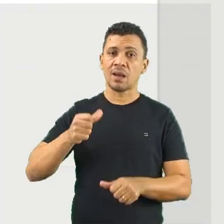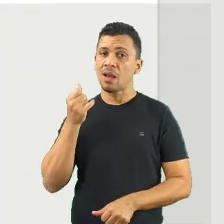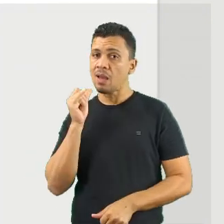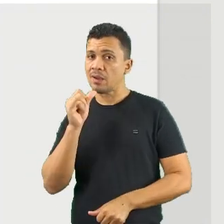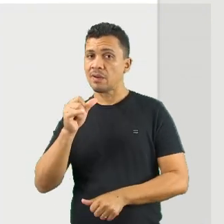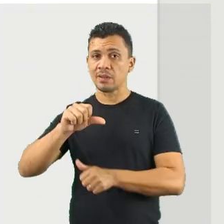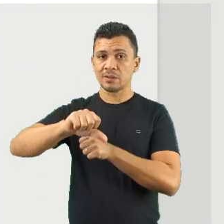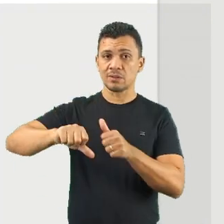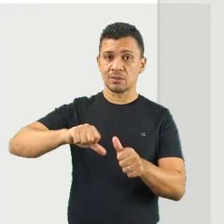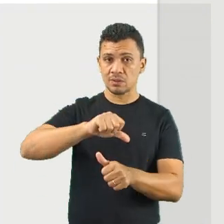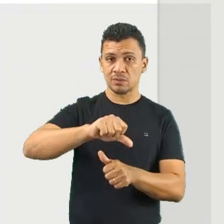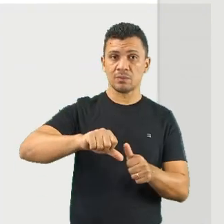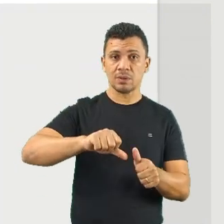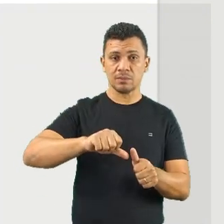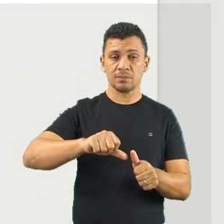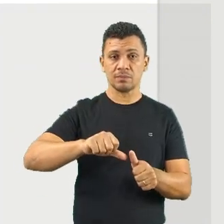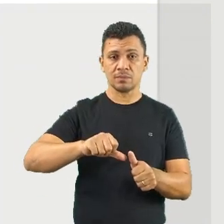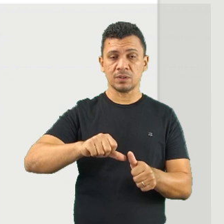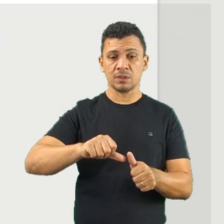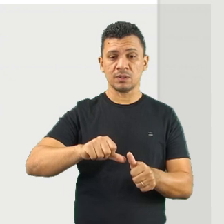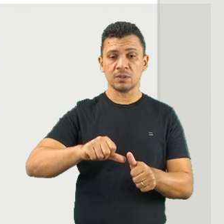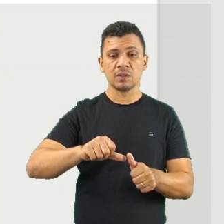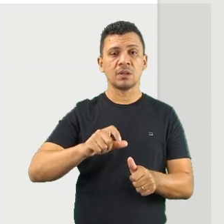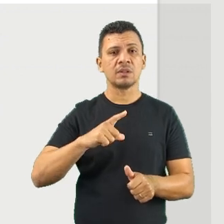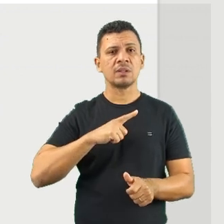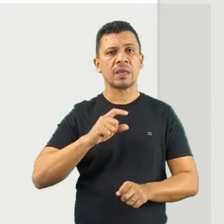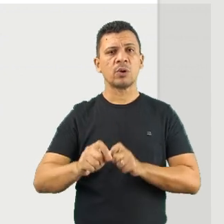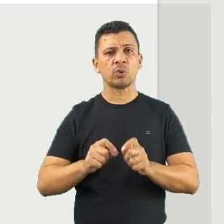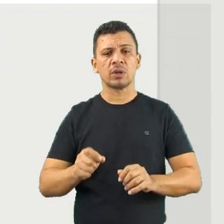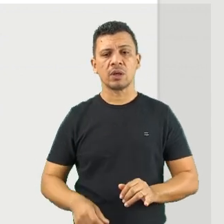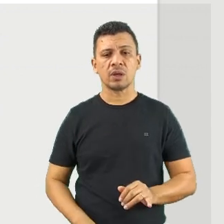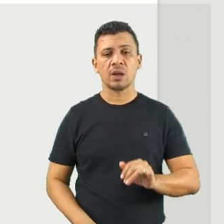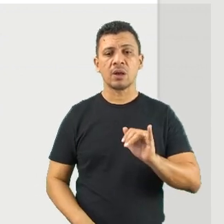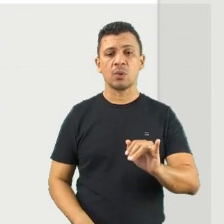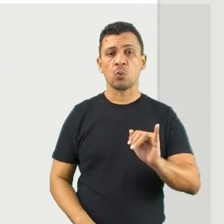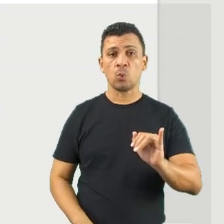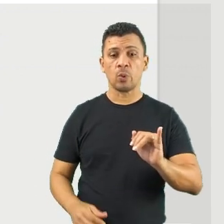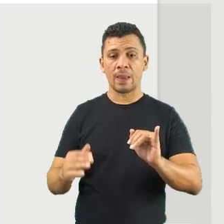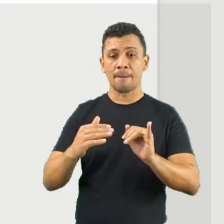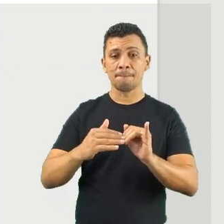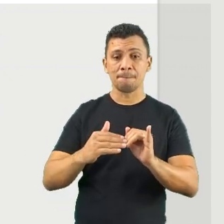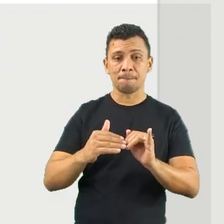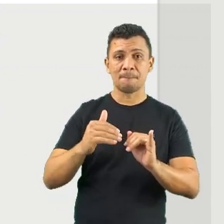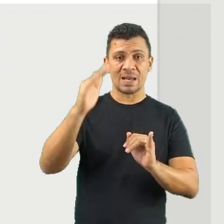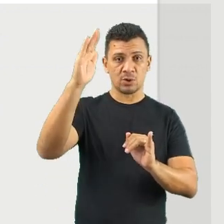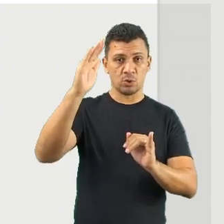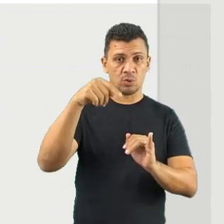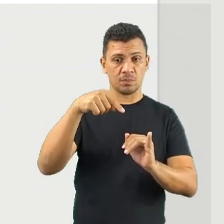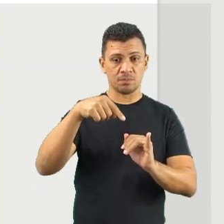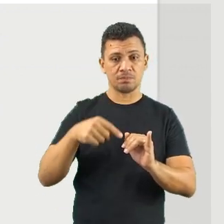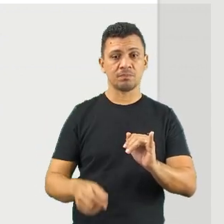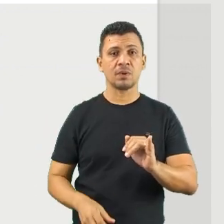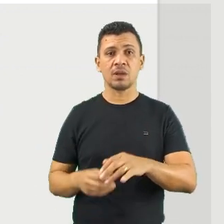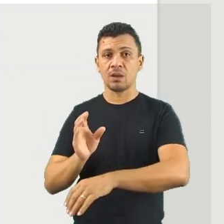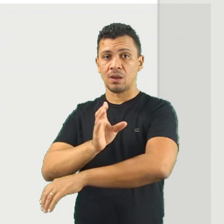elétrica, quanto maior for a corrente elétrica,